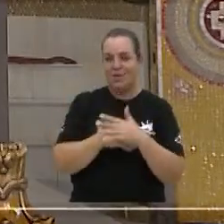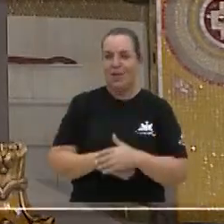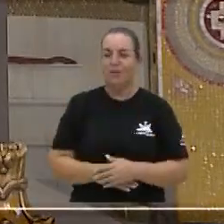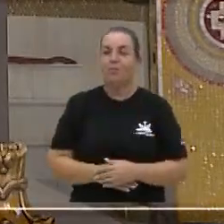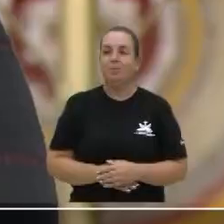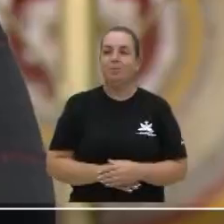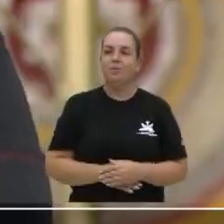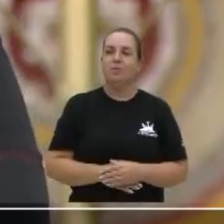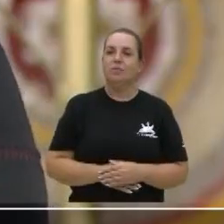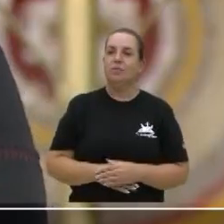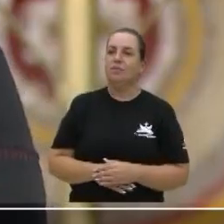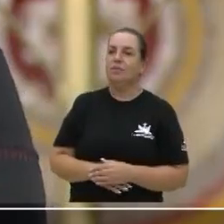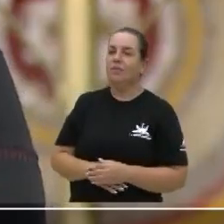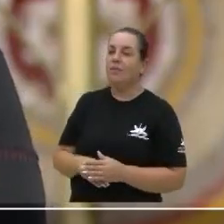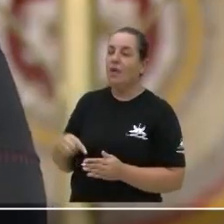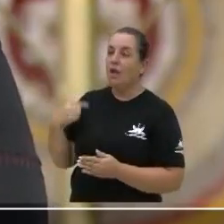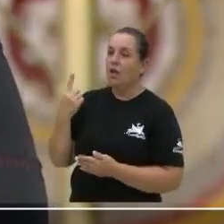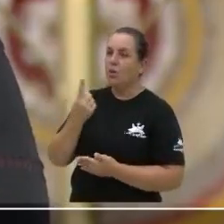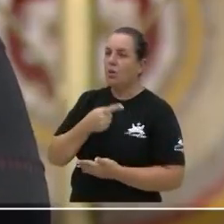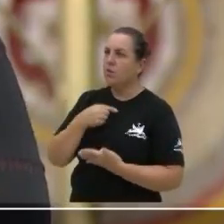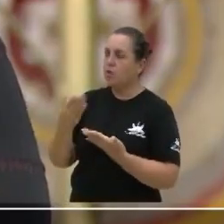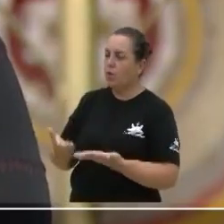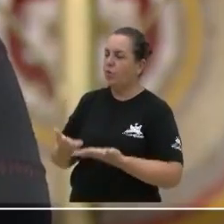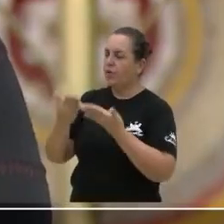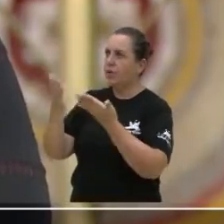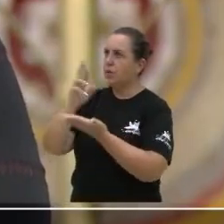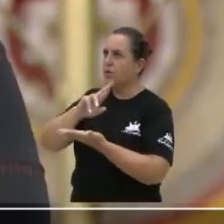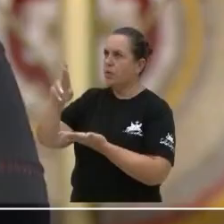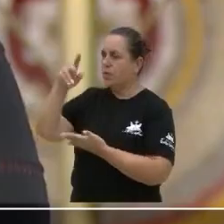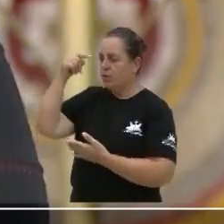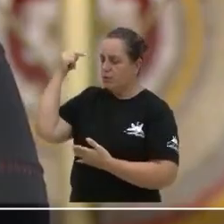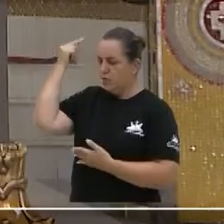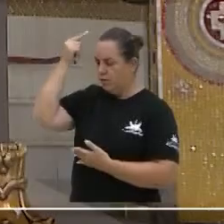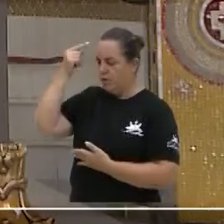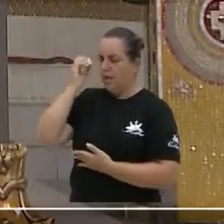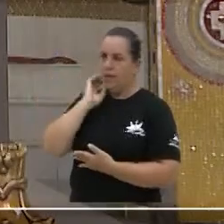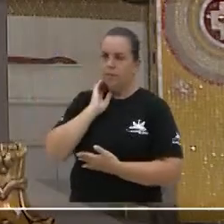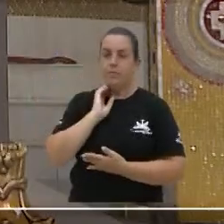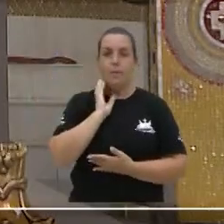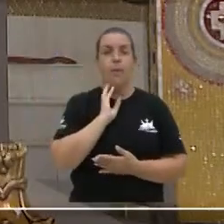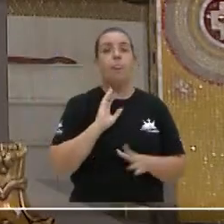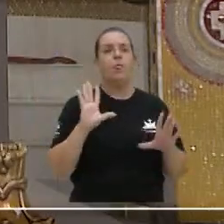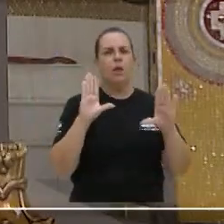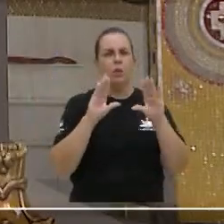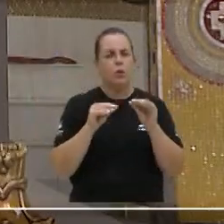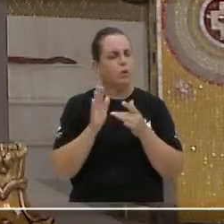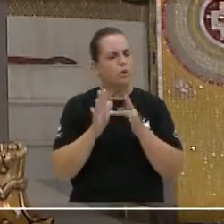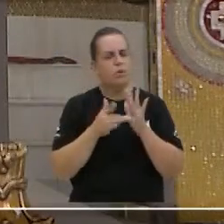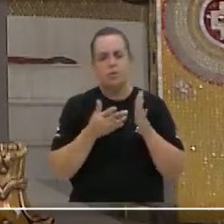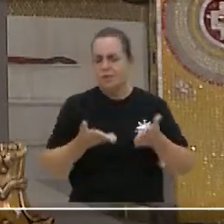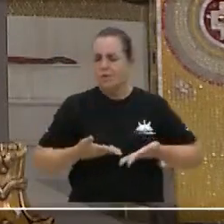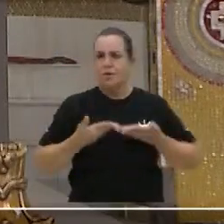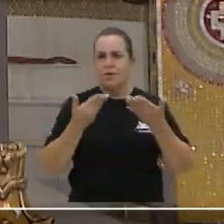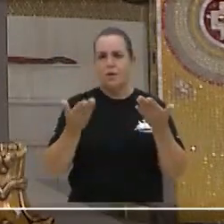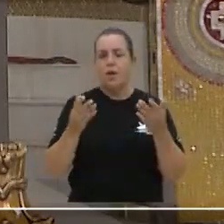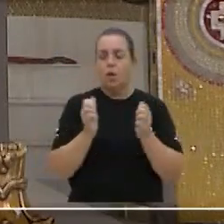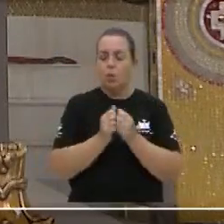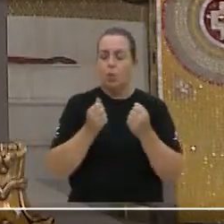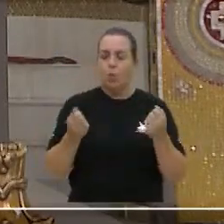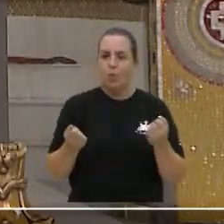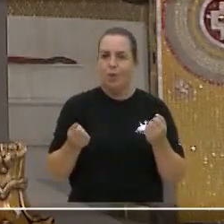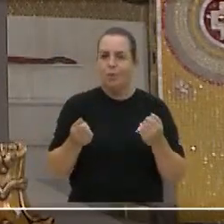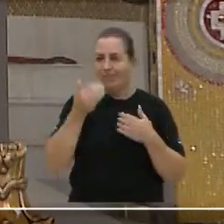este mistério. Santificai nossa oferenda, ó Senhor. Na noite em que ia ser entregue, ele tomou o